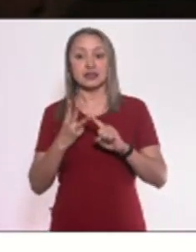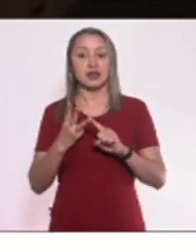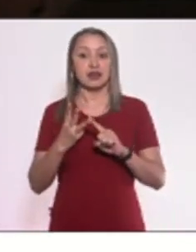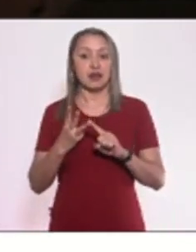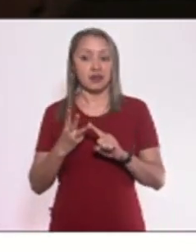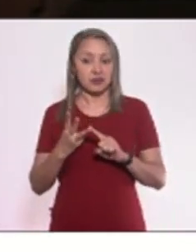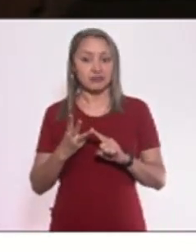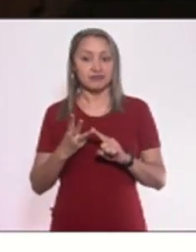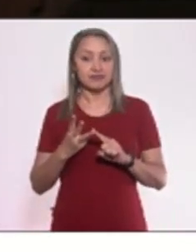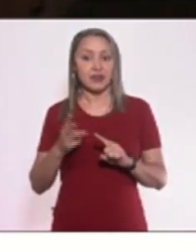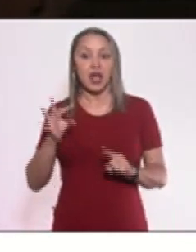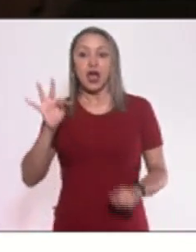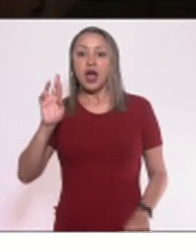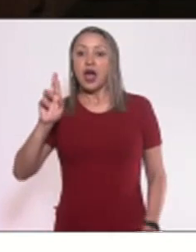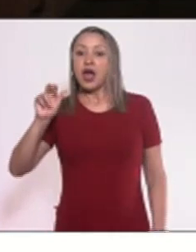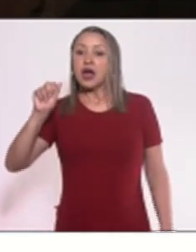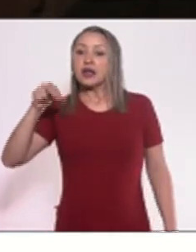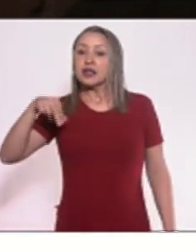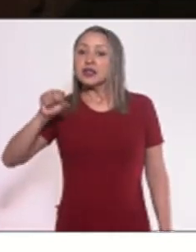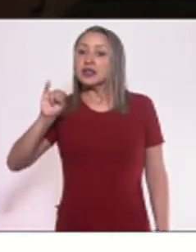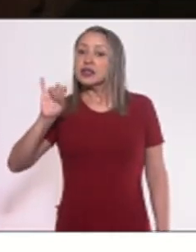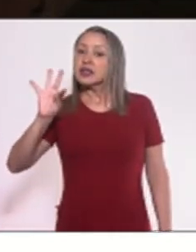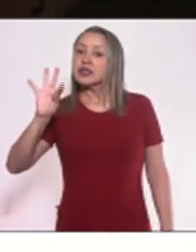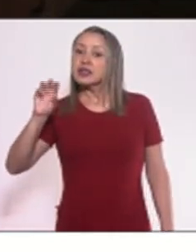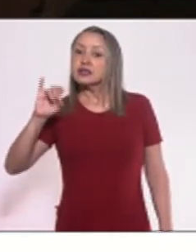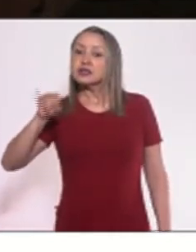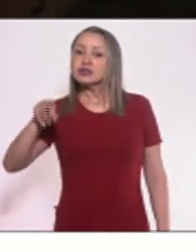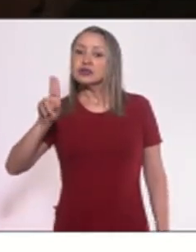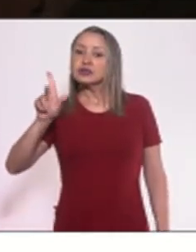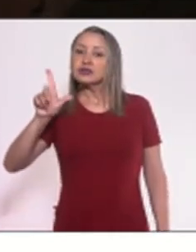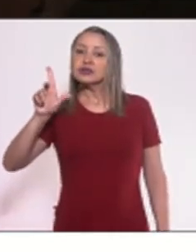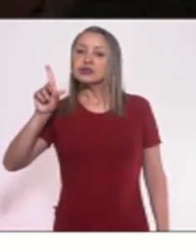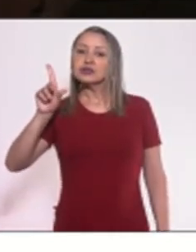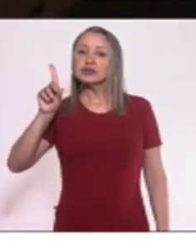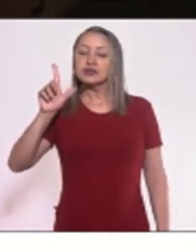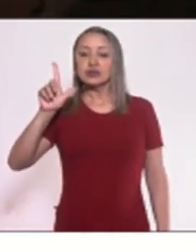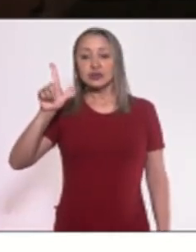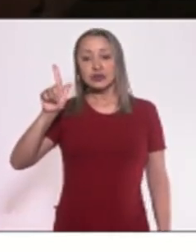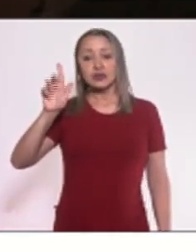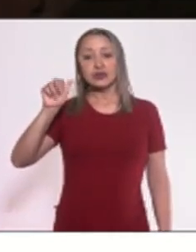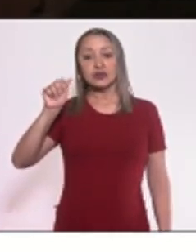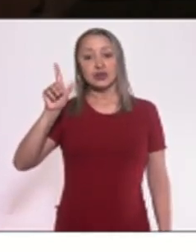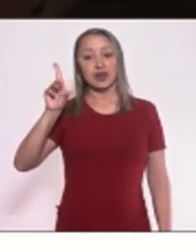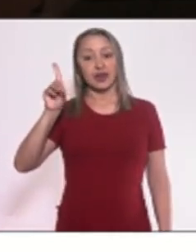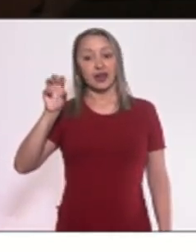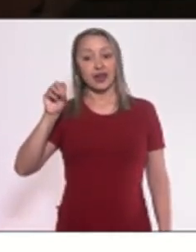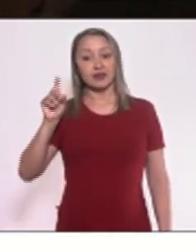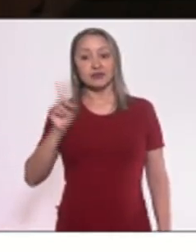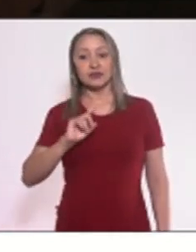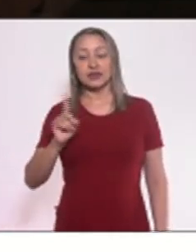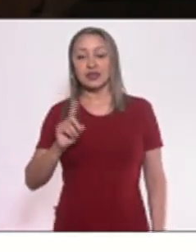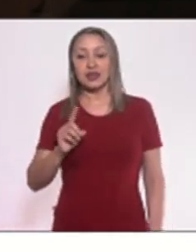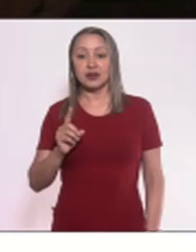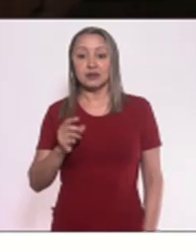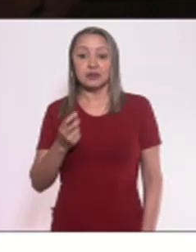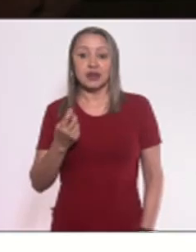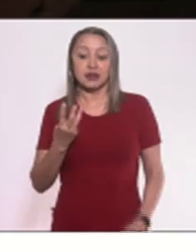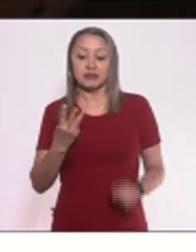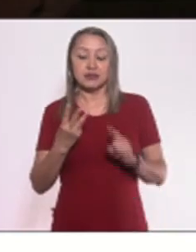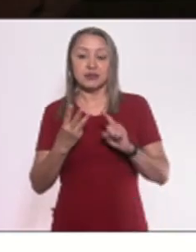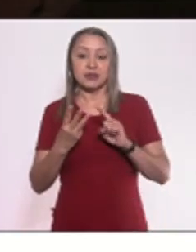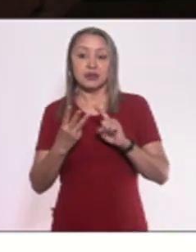trânsito em julgado, nem é a segunda instância. É a terceira instância,